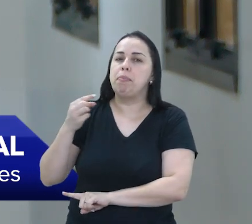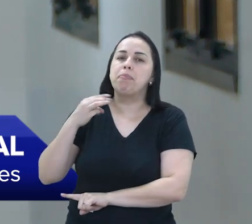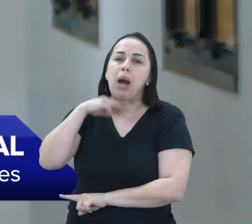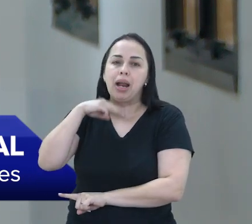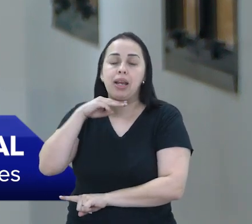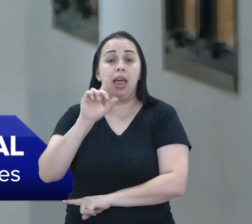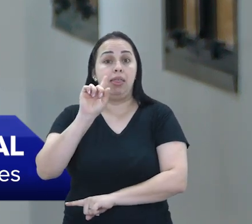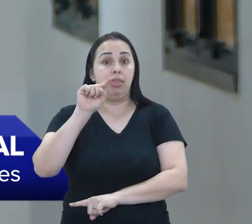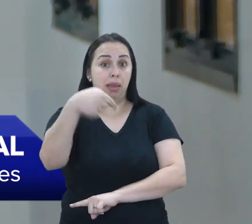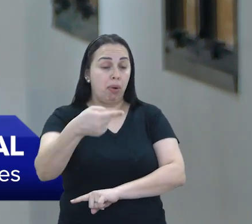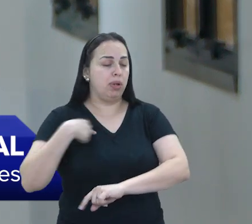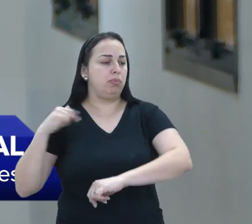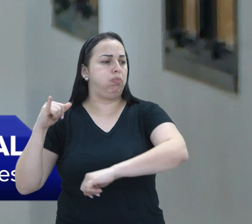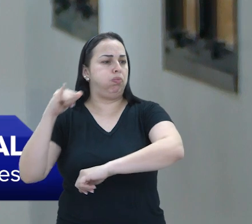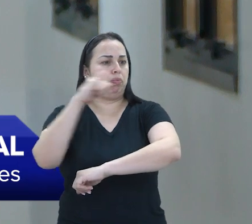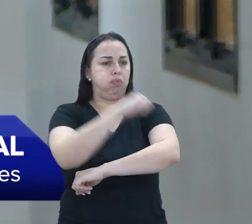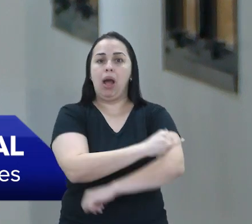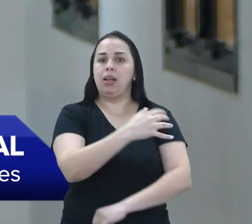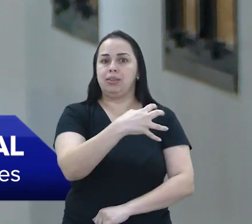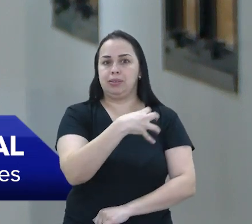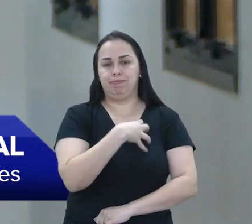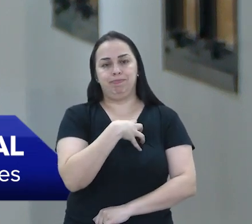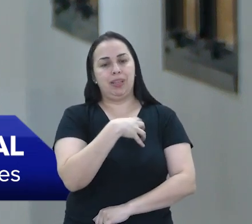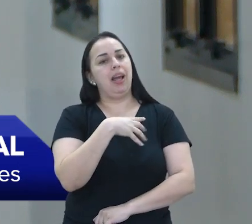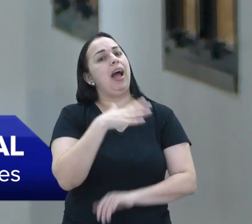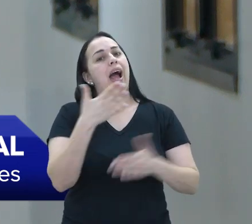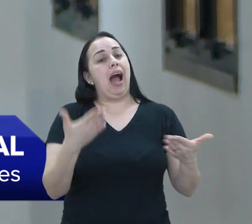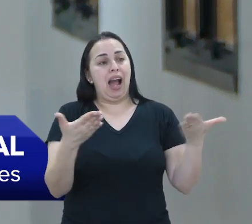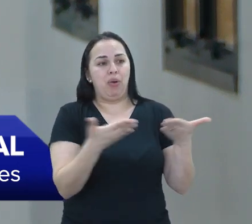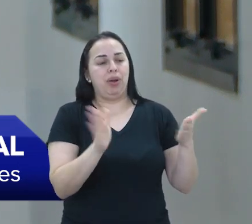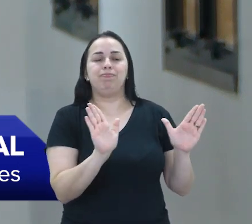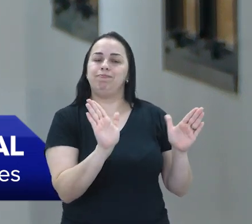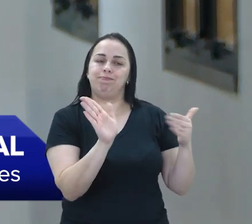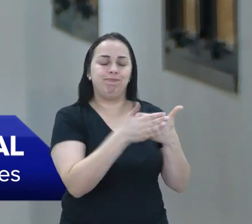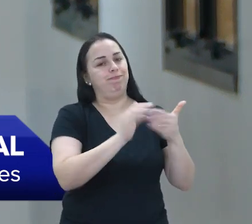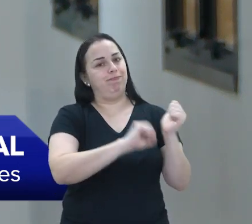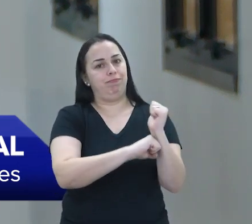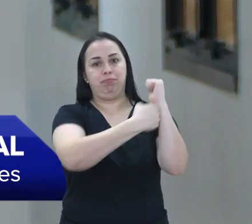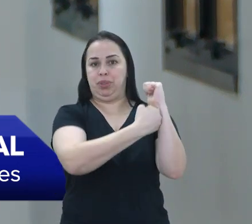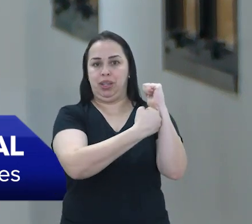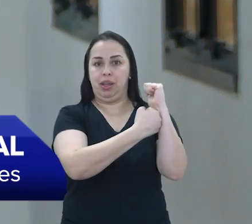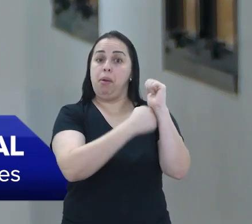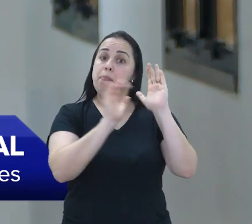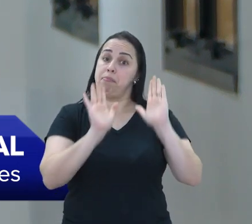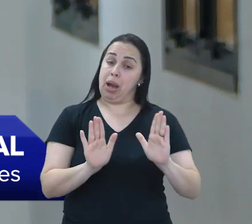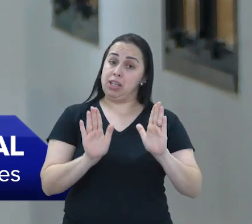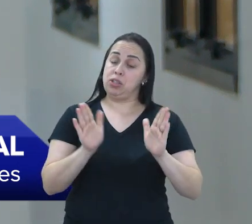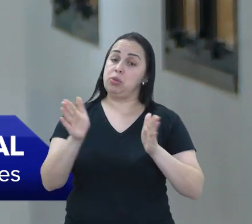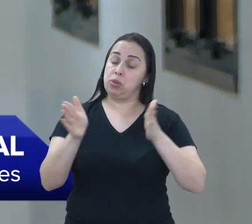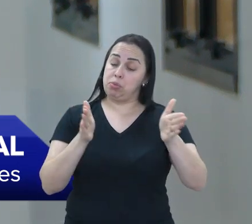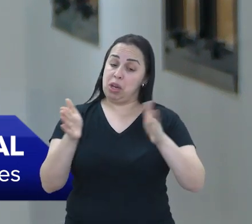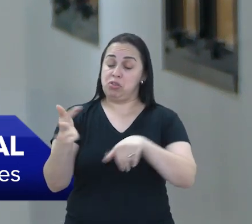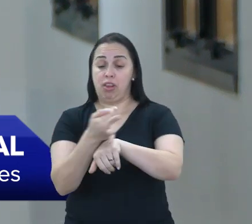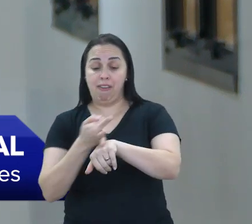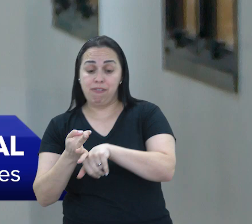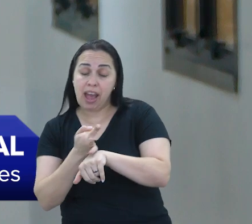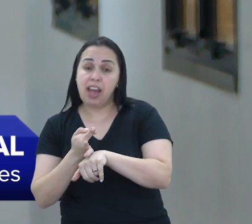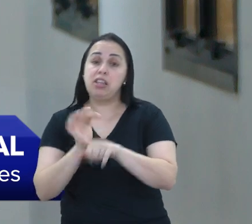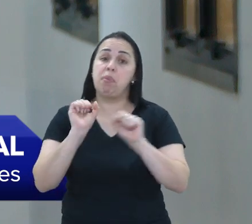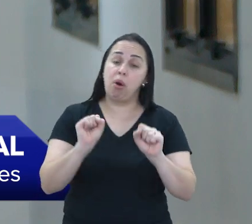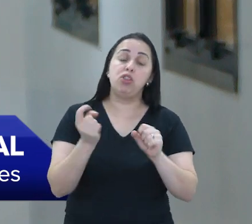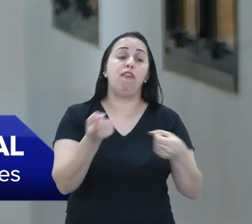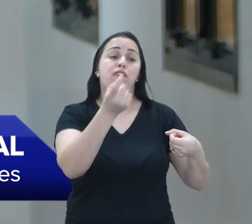março, e depois veio a rota para Salvador. Essa operação atualmente está indisponível, mas pode ser retomada